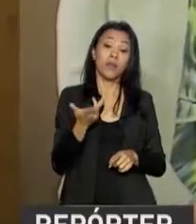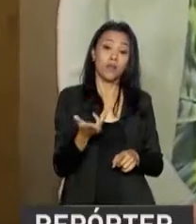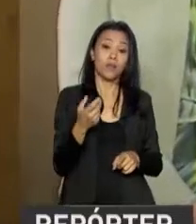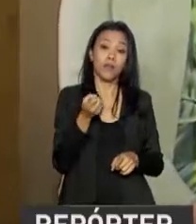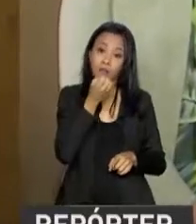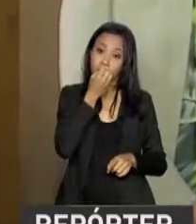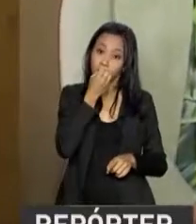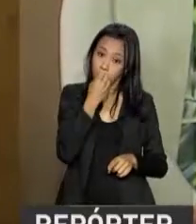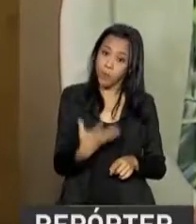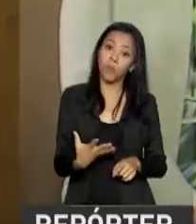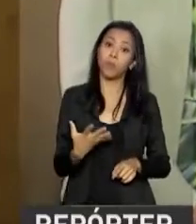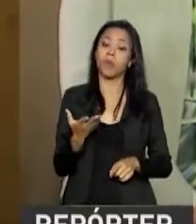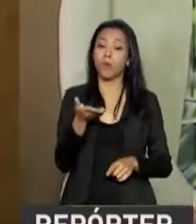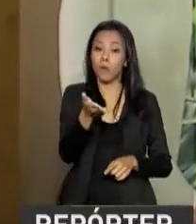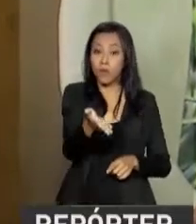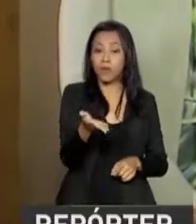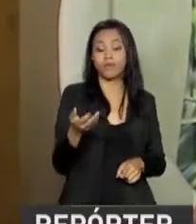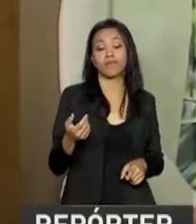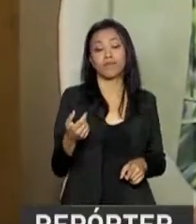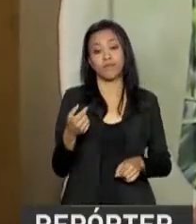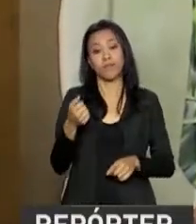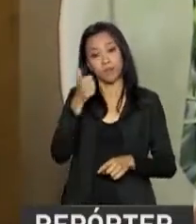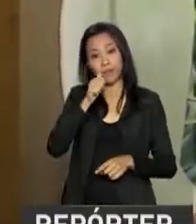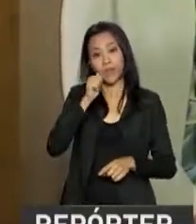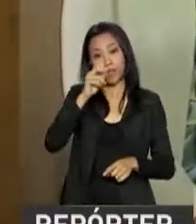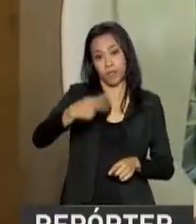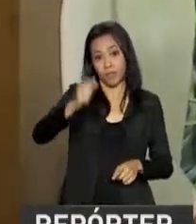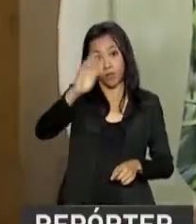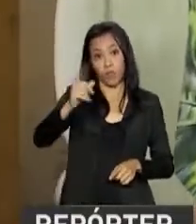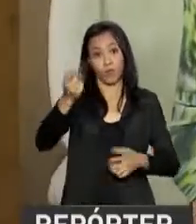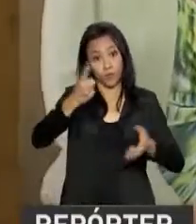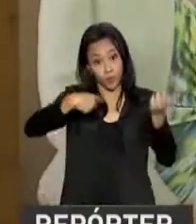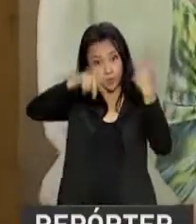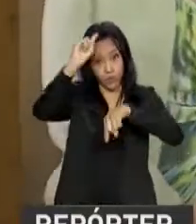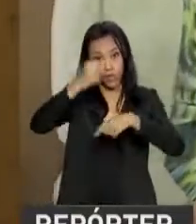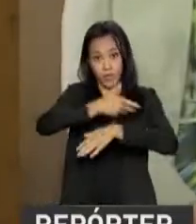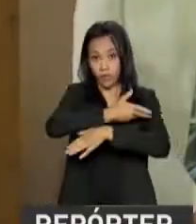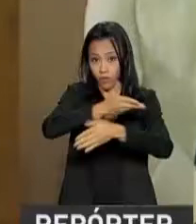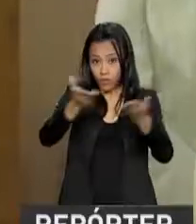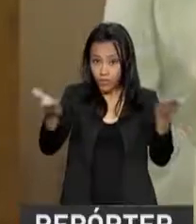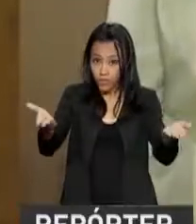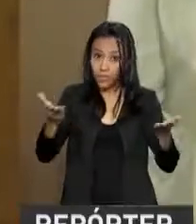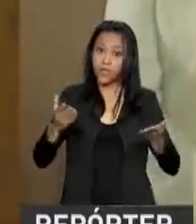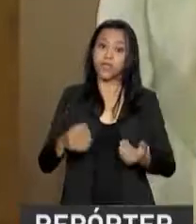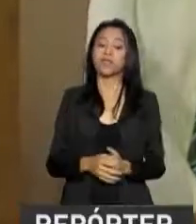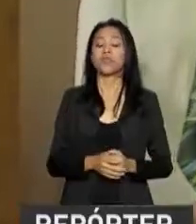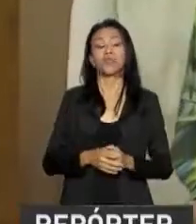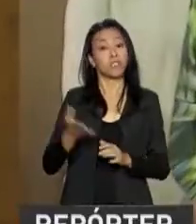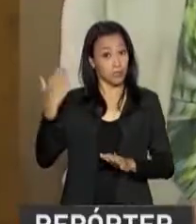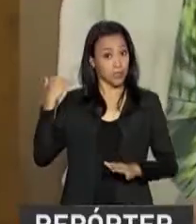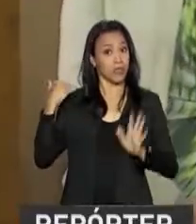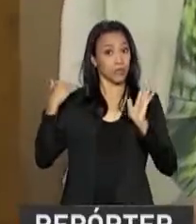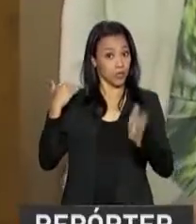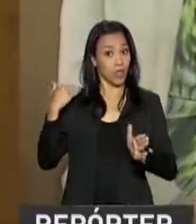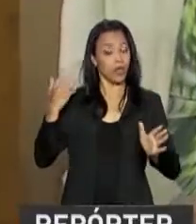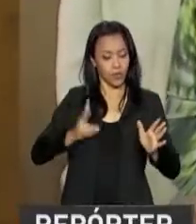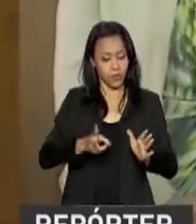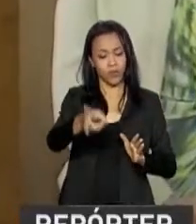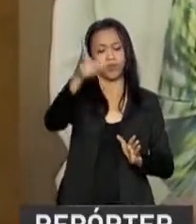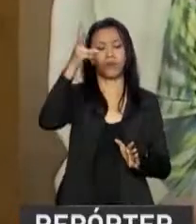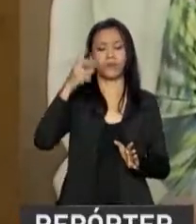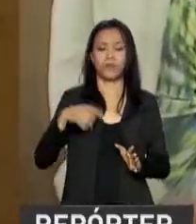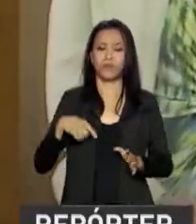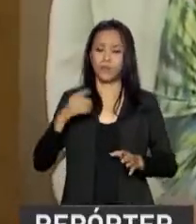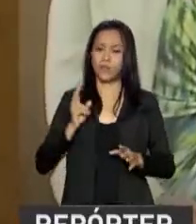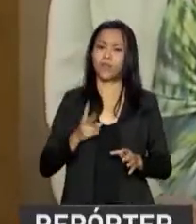muito boa para as mulheres do brasil portanto muito sucesso não sei sucesso que já teve no passado e continue a